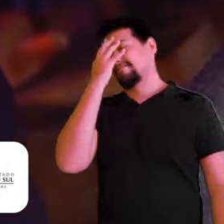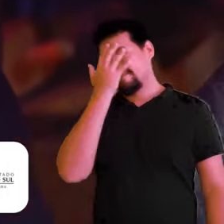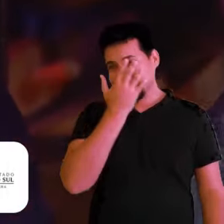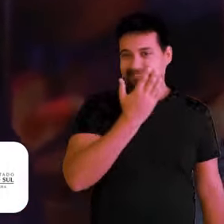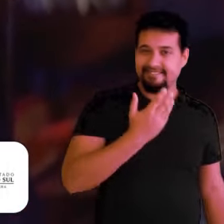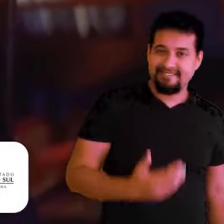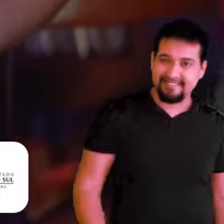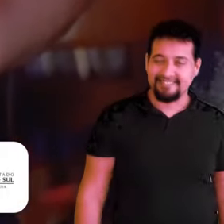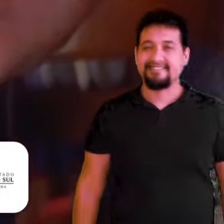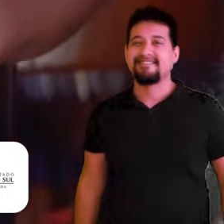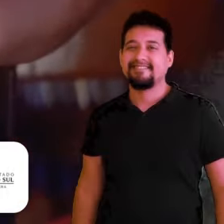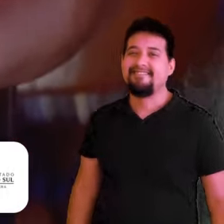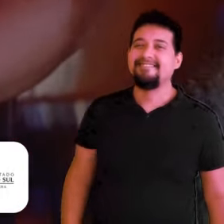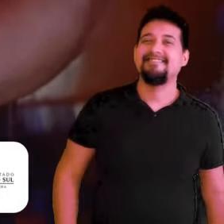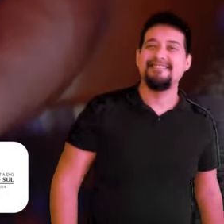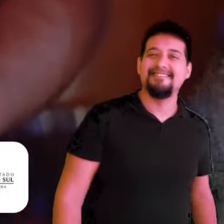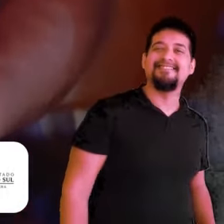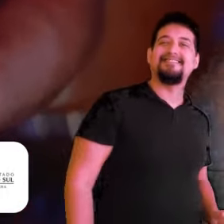Johnny Pedal, vai lá.